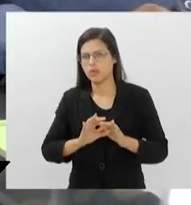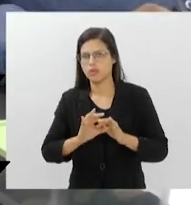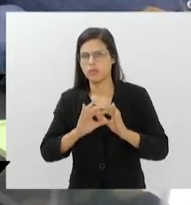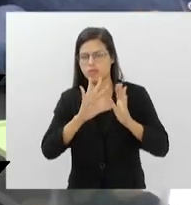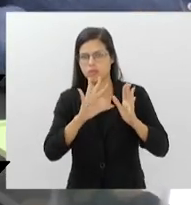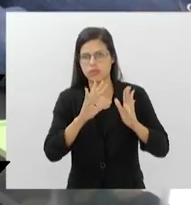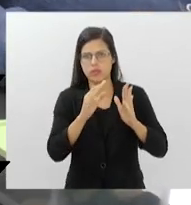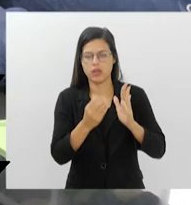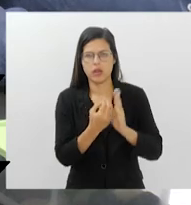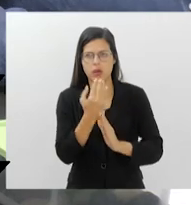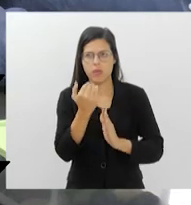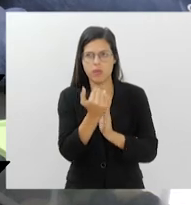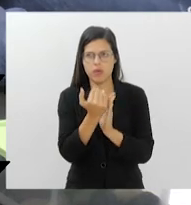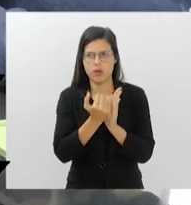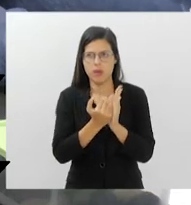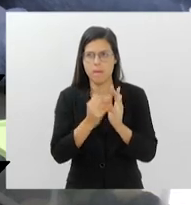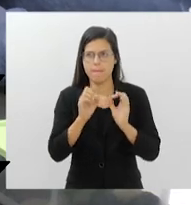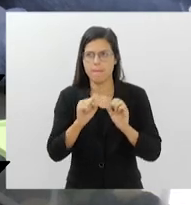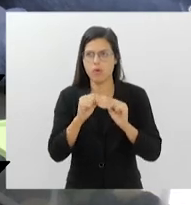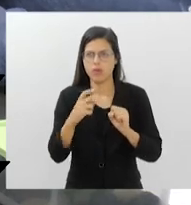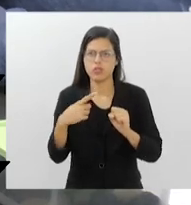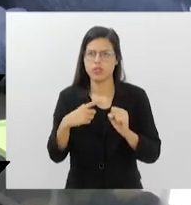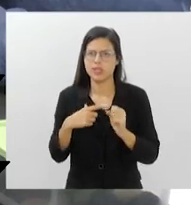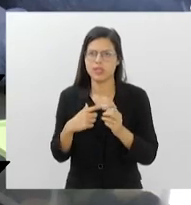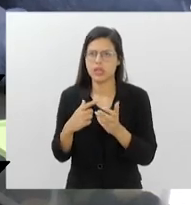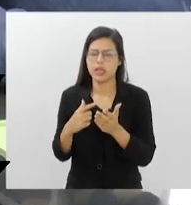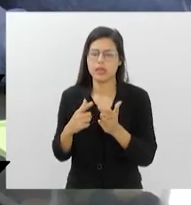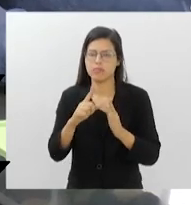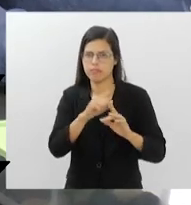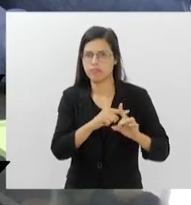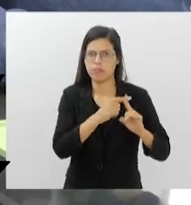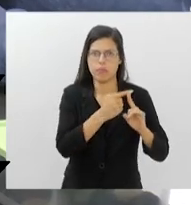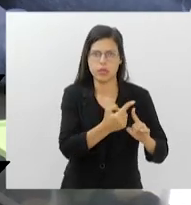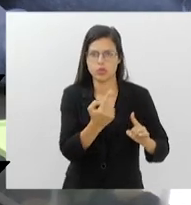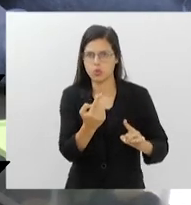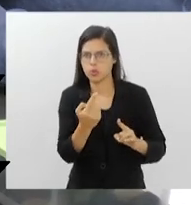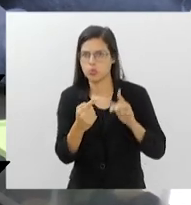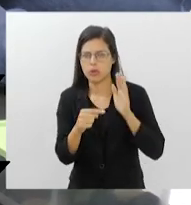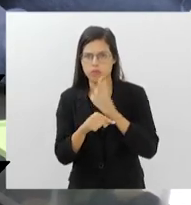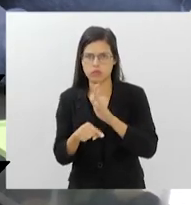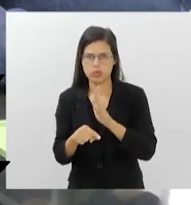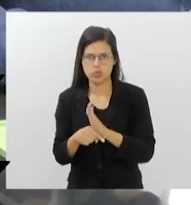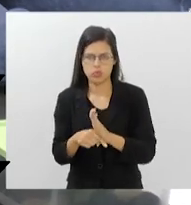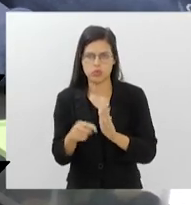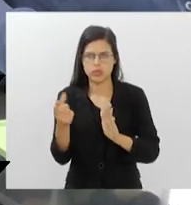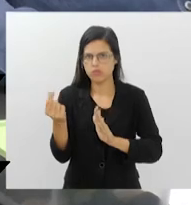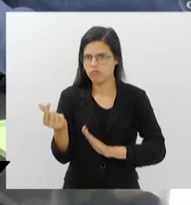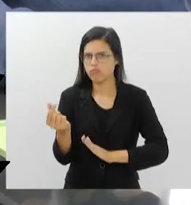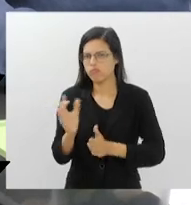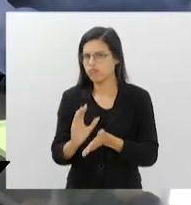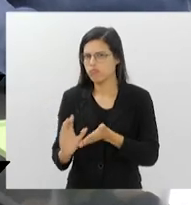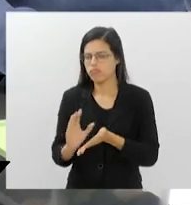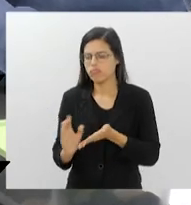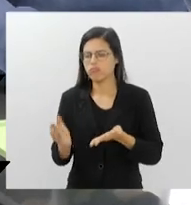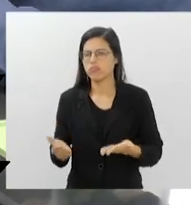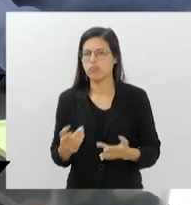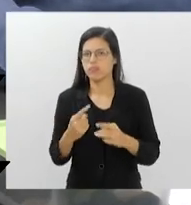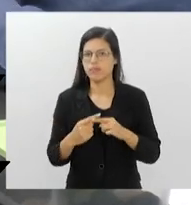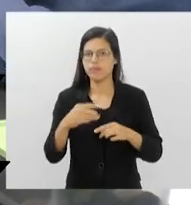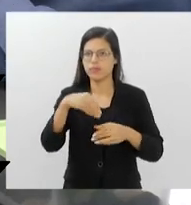prever esse acúmulo de benefícios Essa é a minha única dúvida porque dentro da ideia